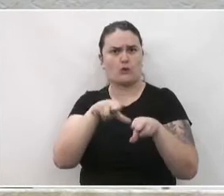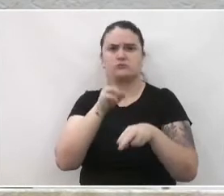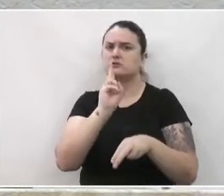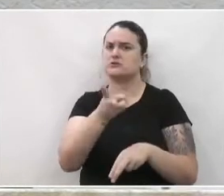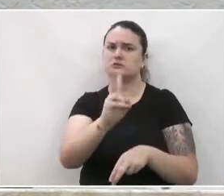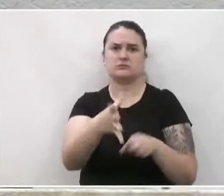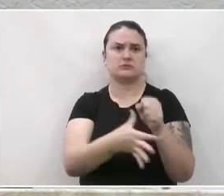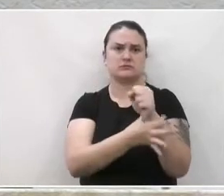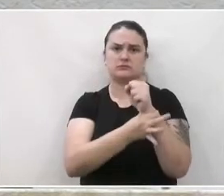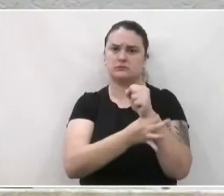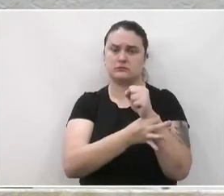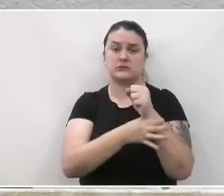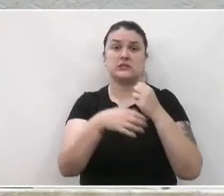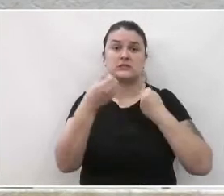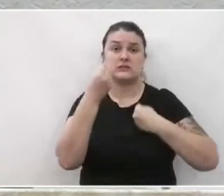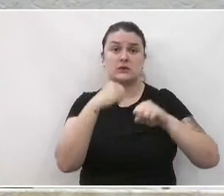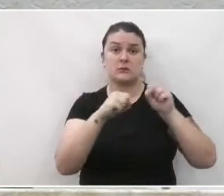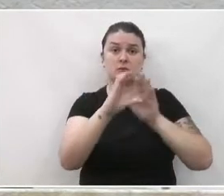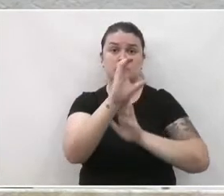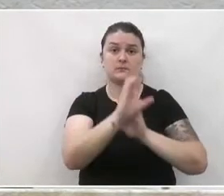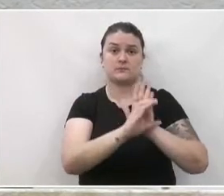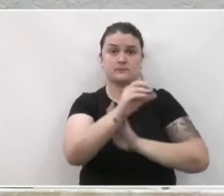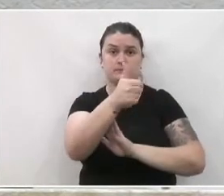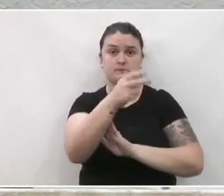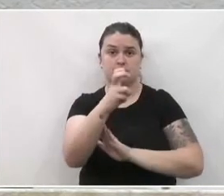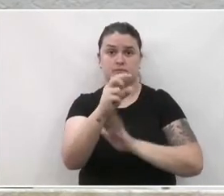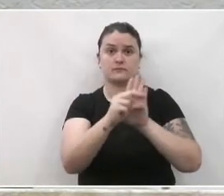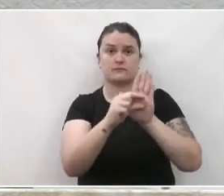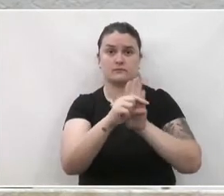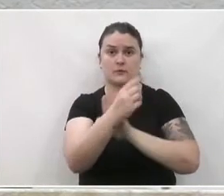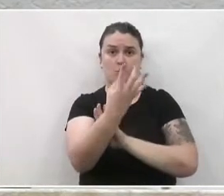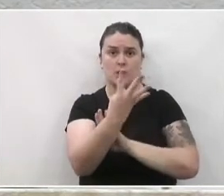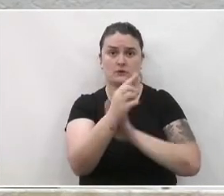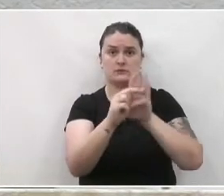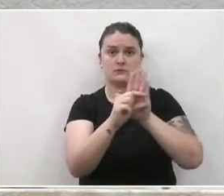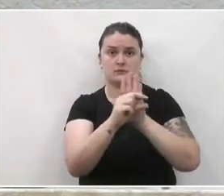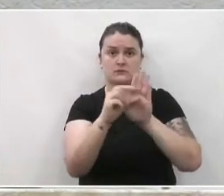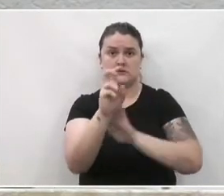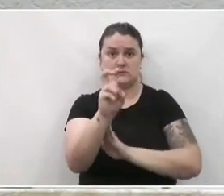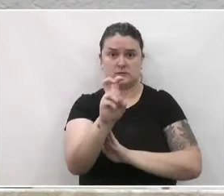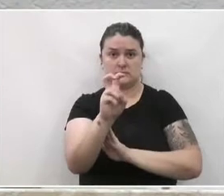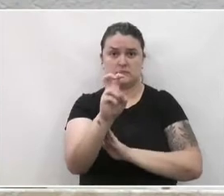seguro. Salmos capítulo 15, versículo 4 e 5.